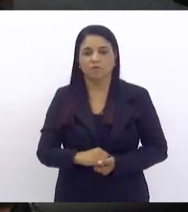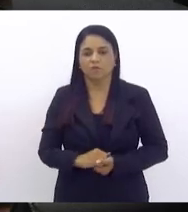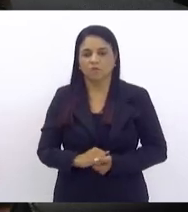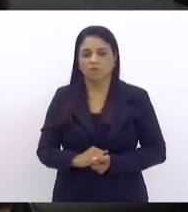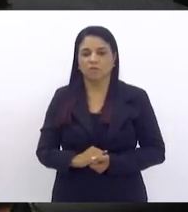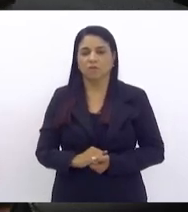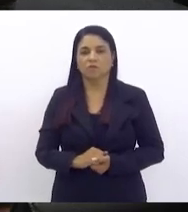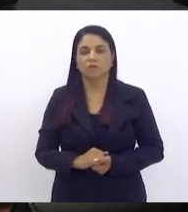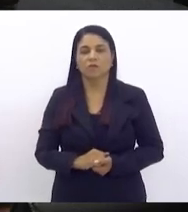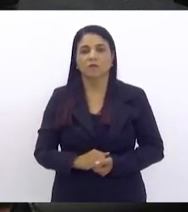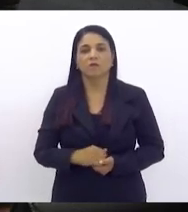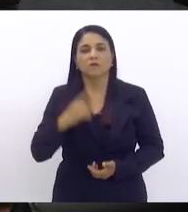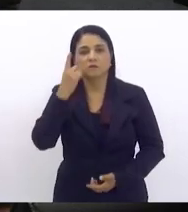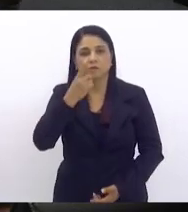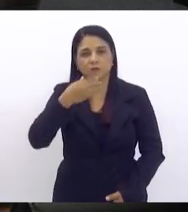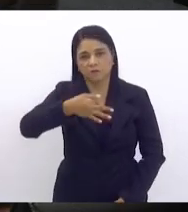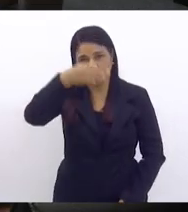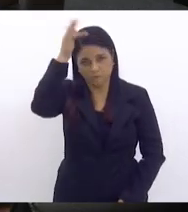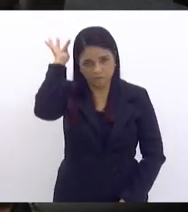Deputado Fred Pacheco.